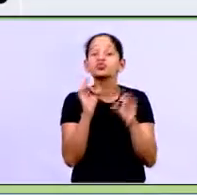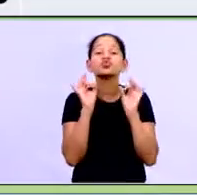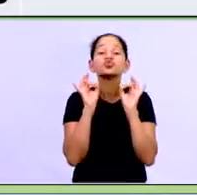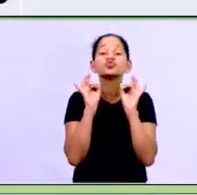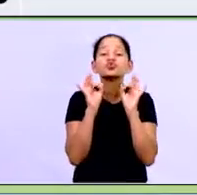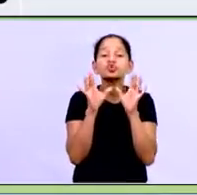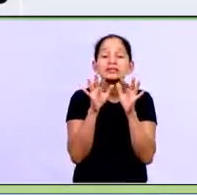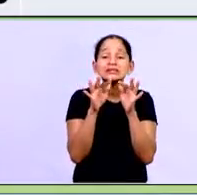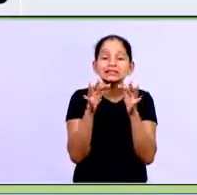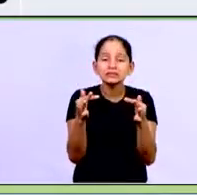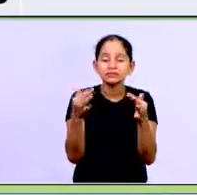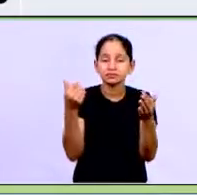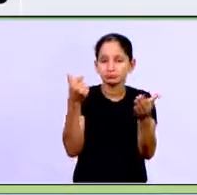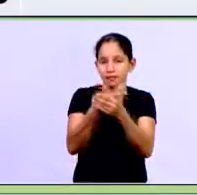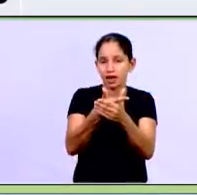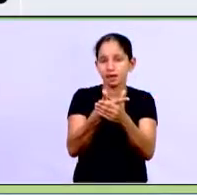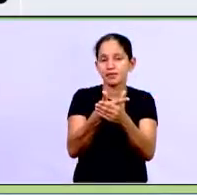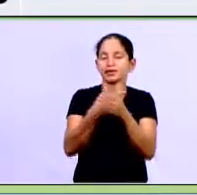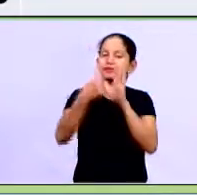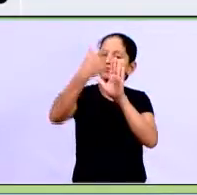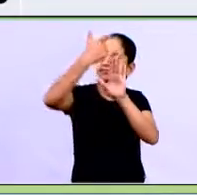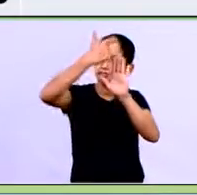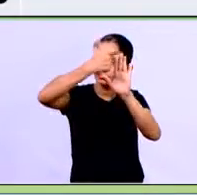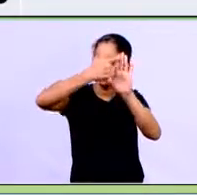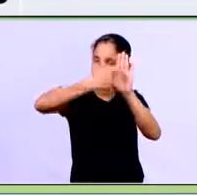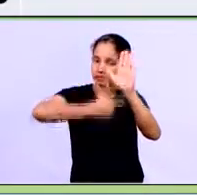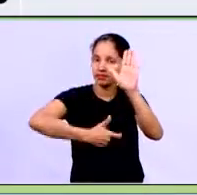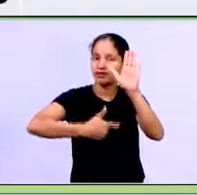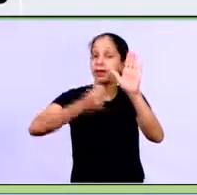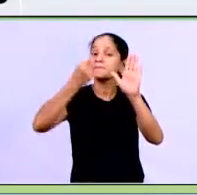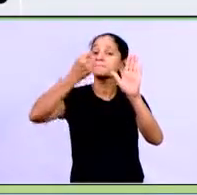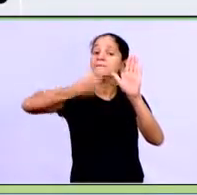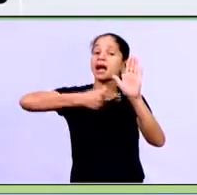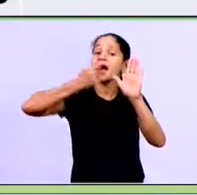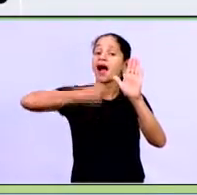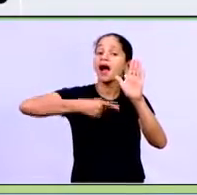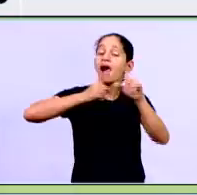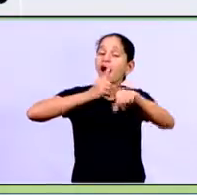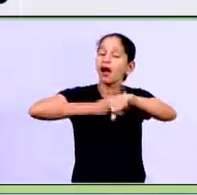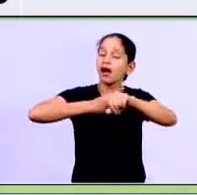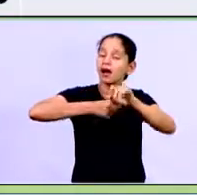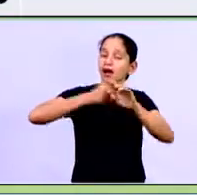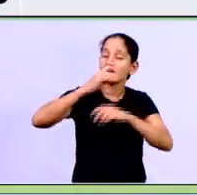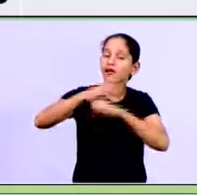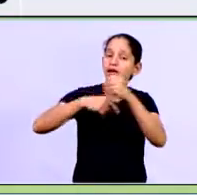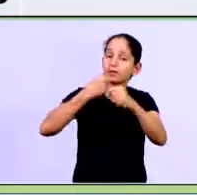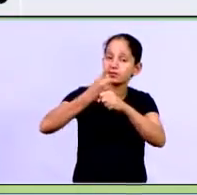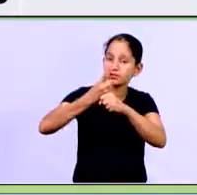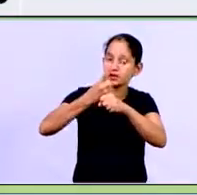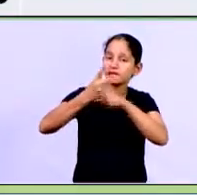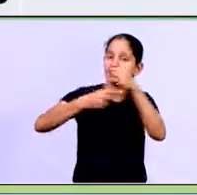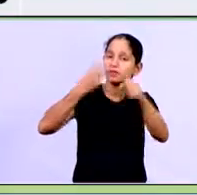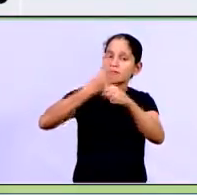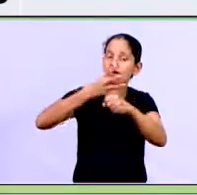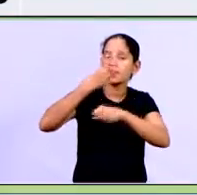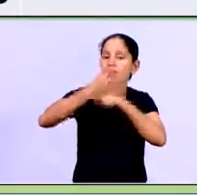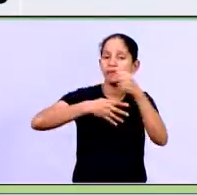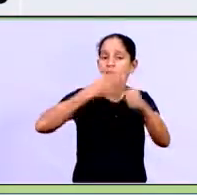pagamento. A primeira coluna que eu preencho é a do pagamento. Observe que todos os meses eu vou pagar